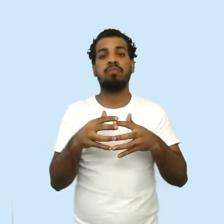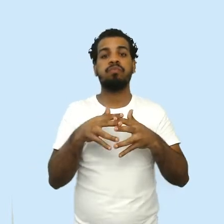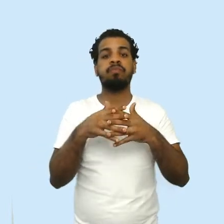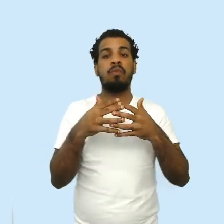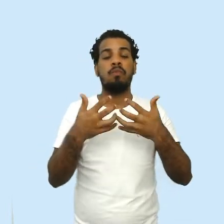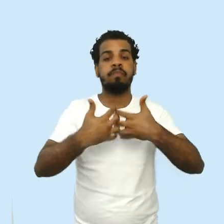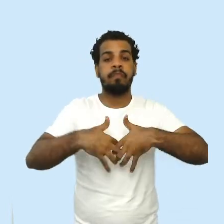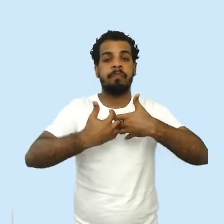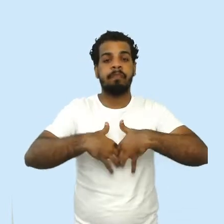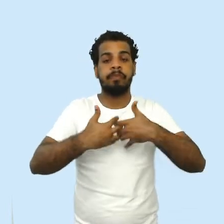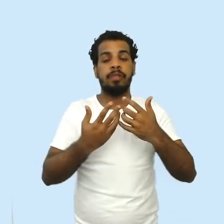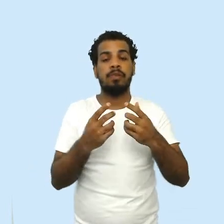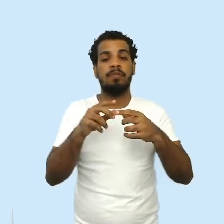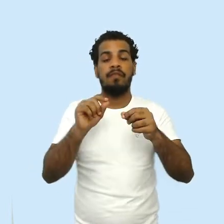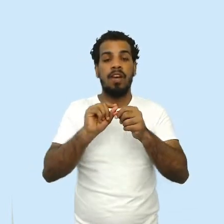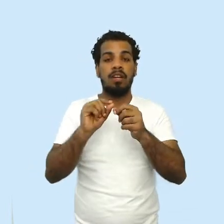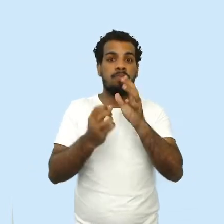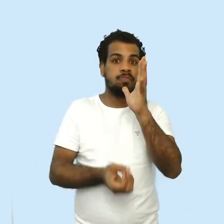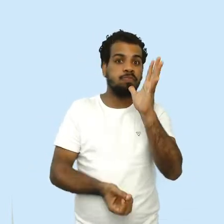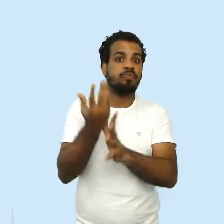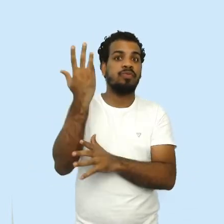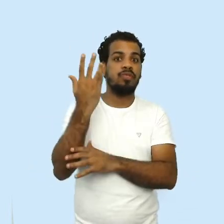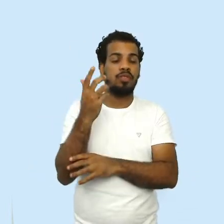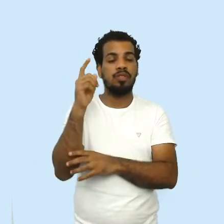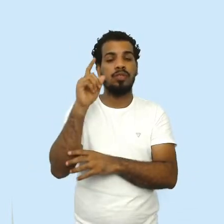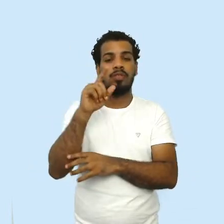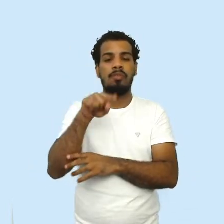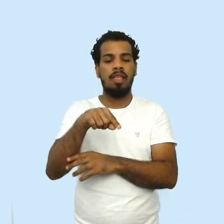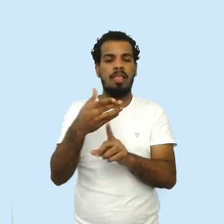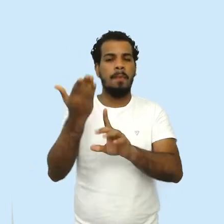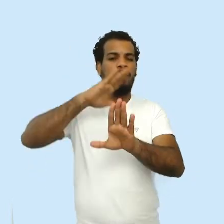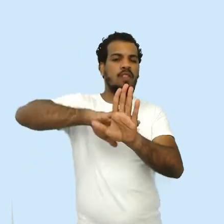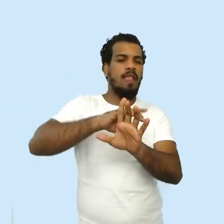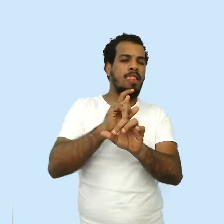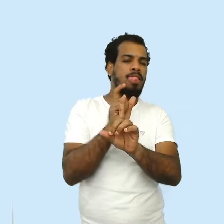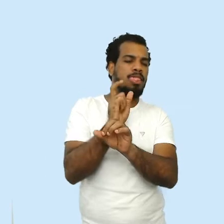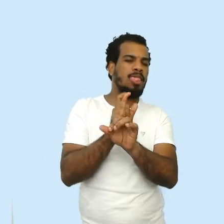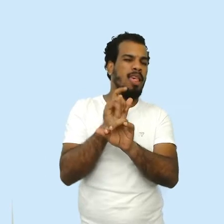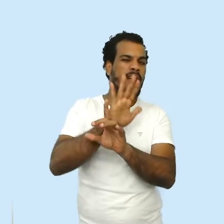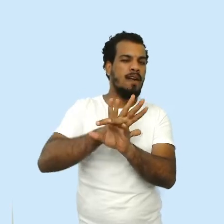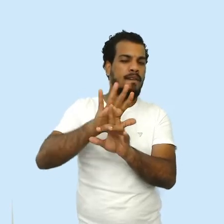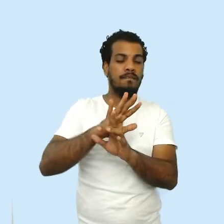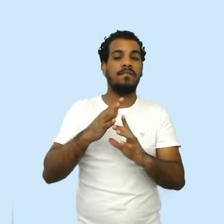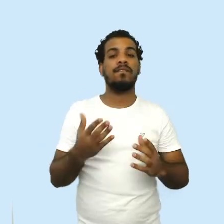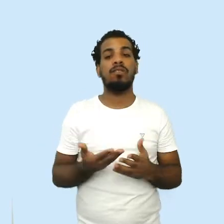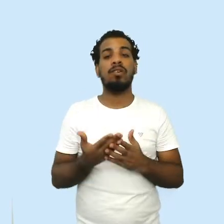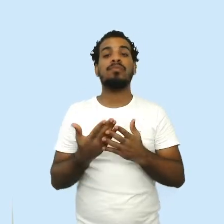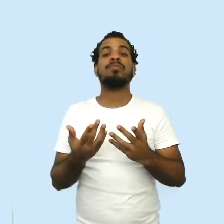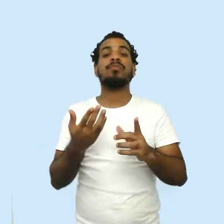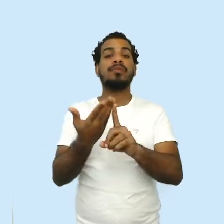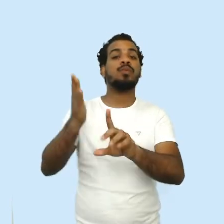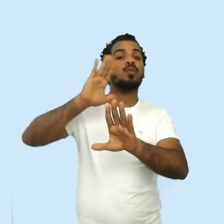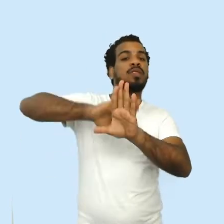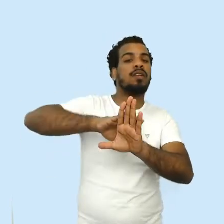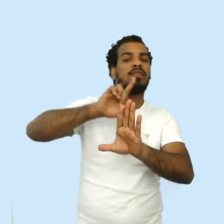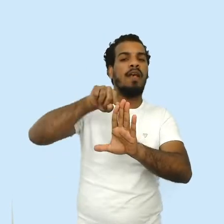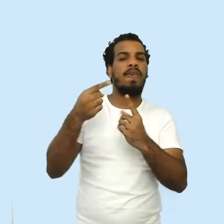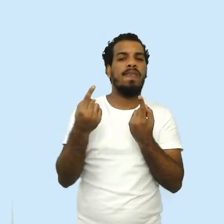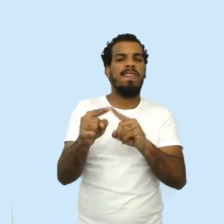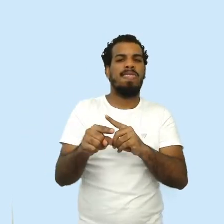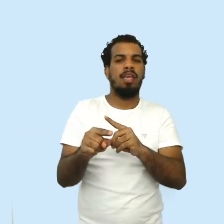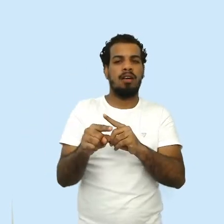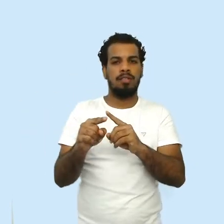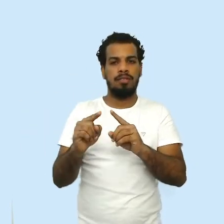foi inventada, mas com uma intenção. E a intenção será sempre a de prejudicar outrem,